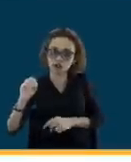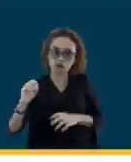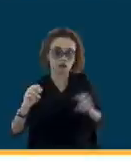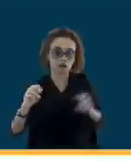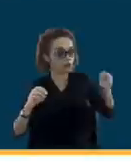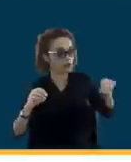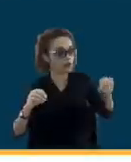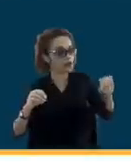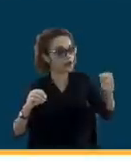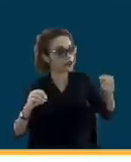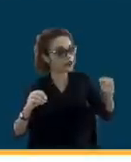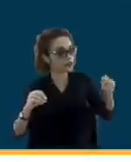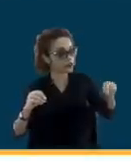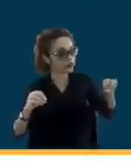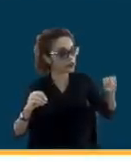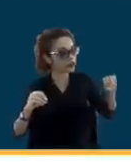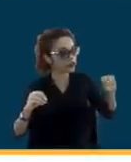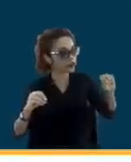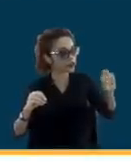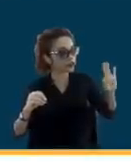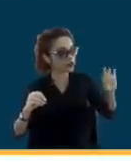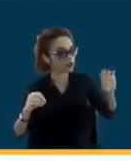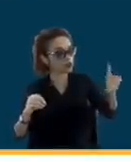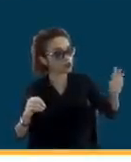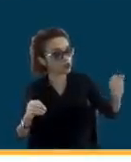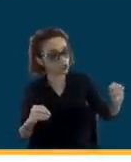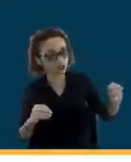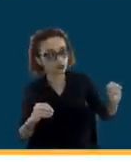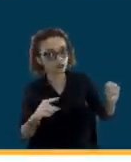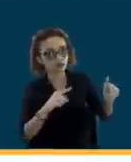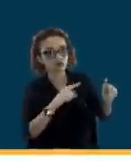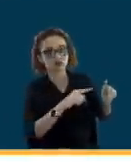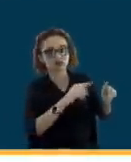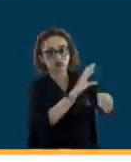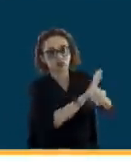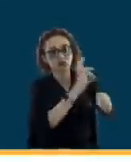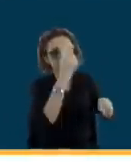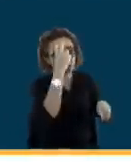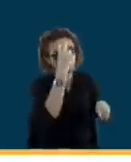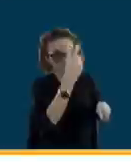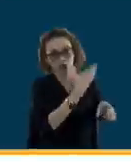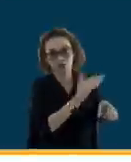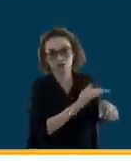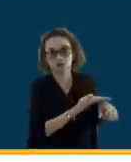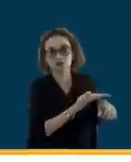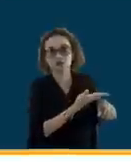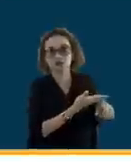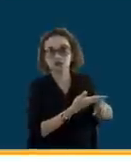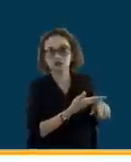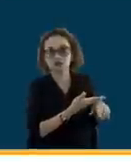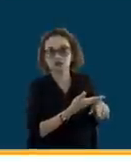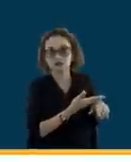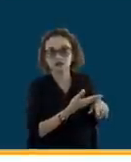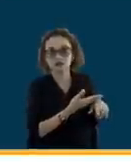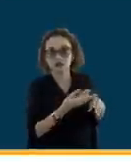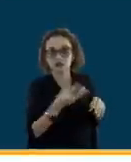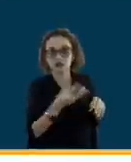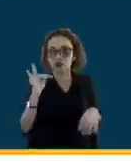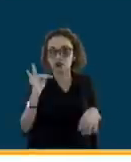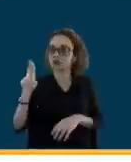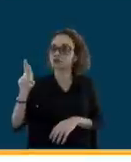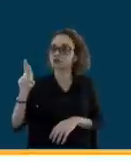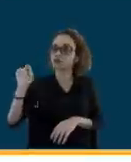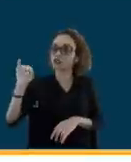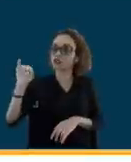O cultura ministério, submeter ao Ministério da turismo, e isso vale para tudo.